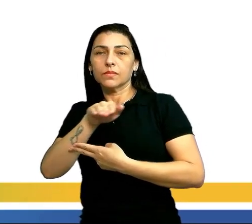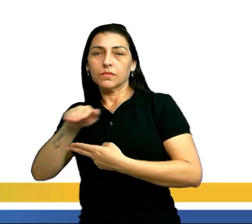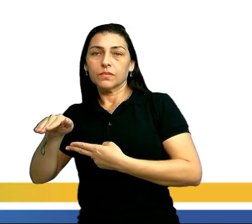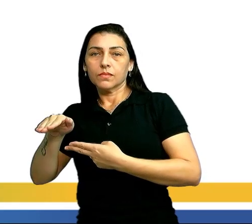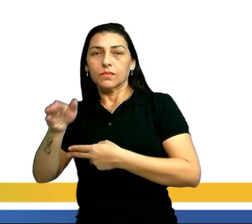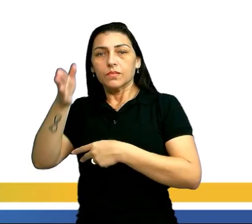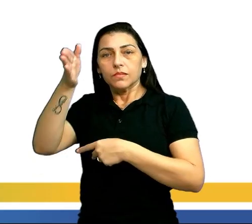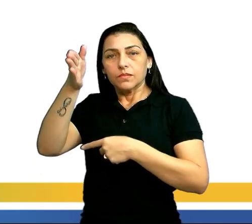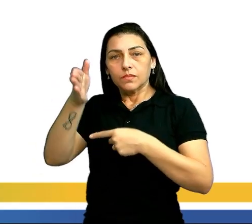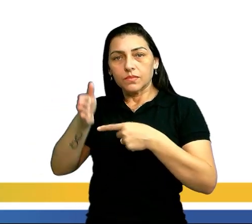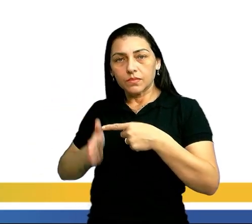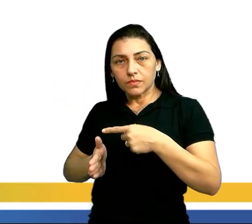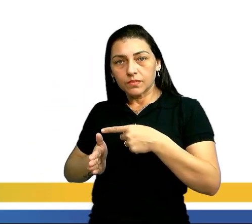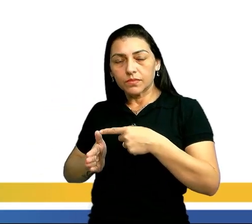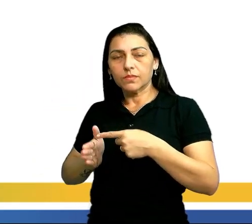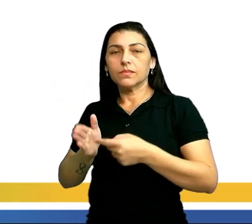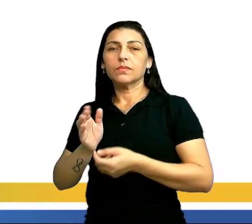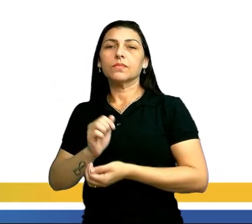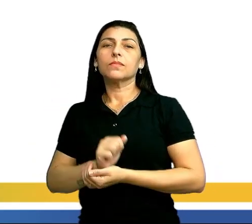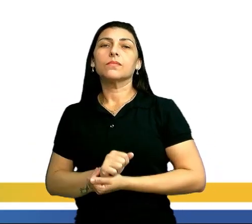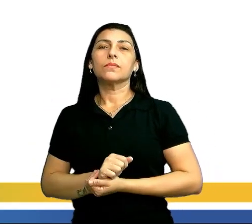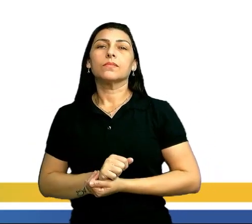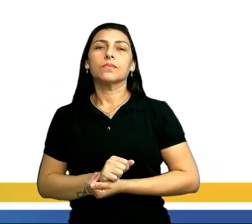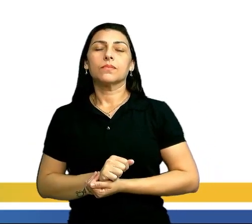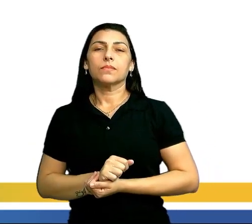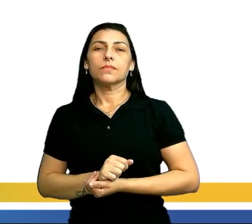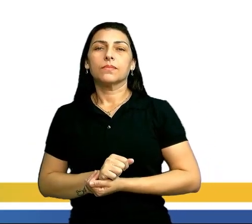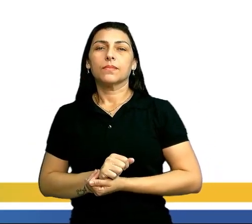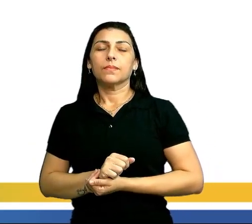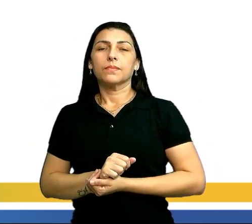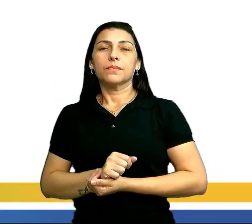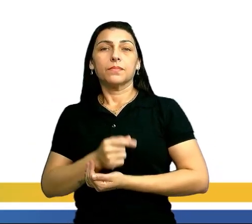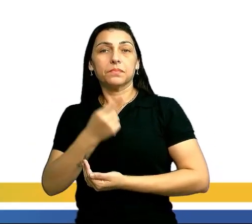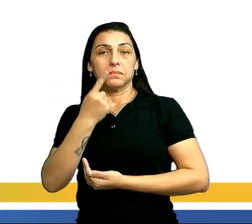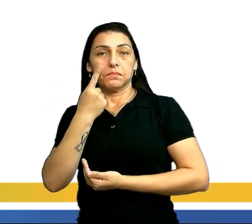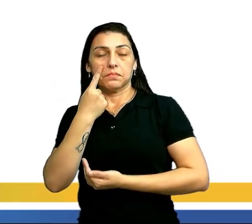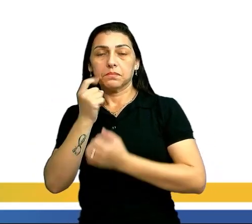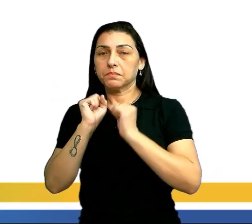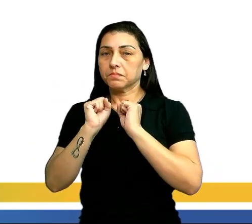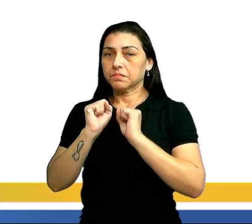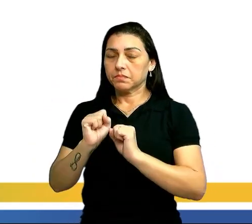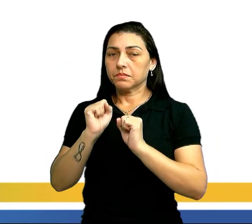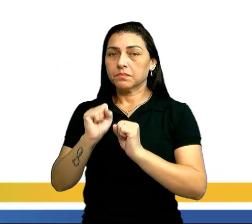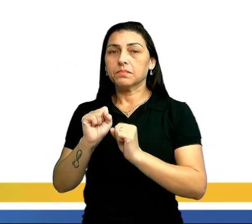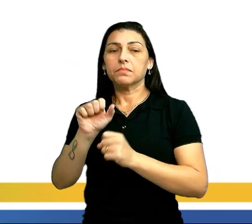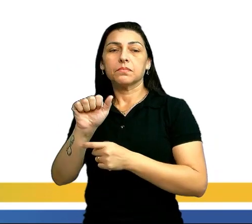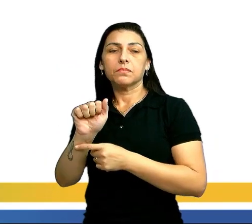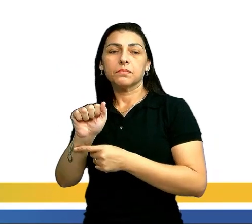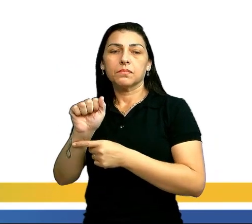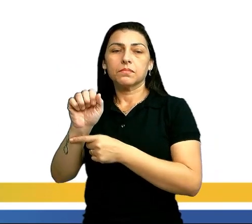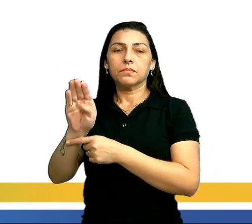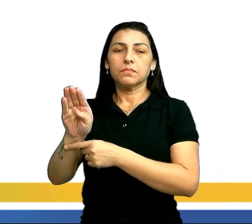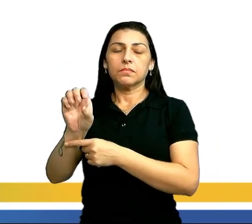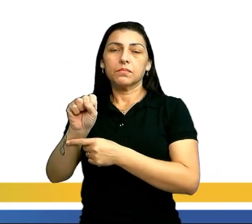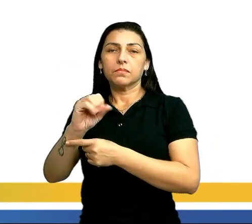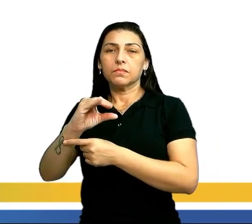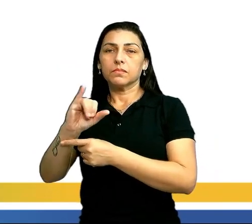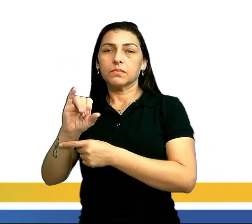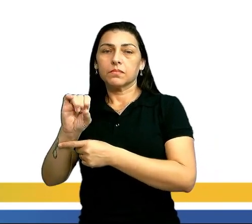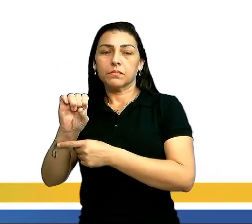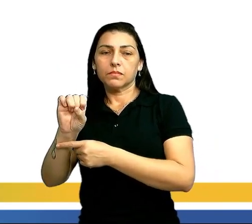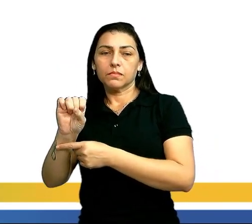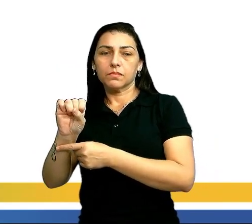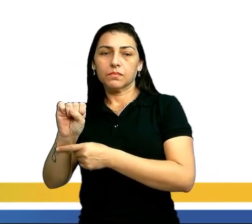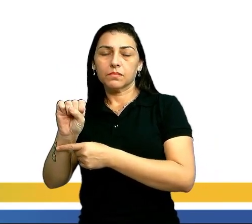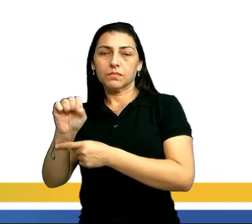eixo vertical é o eixo das ordenadas. Como você pode ver aí, as abscissas é o eixo